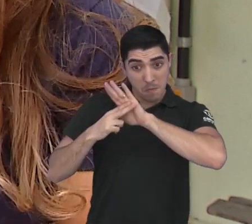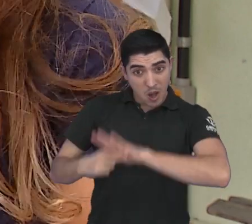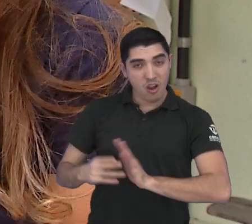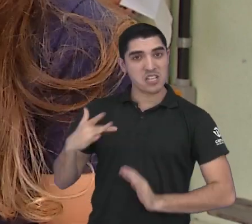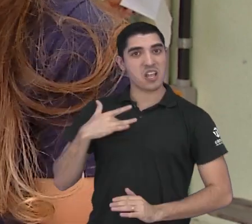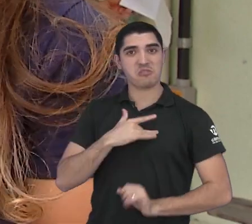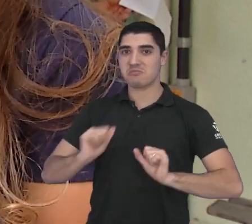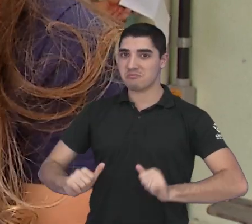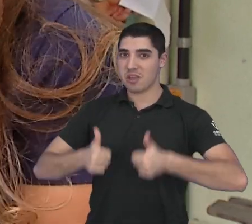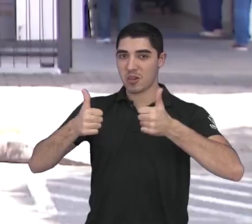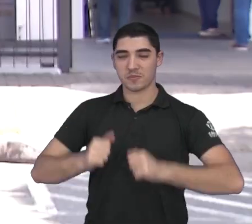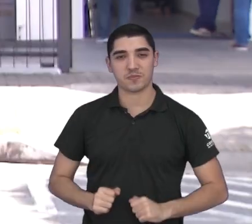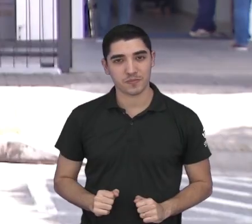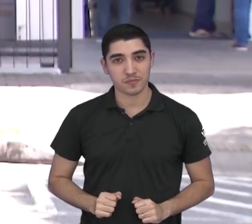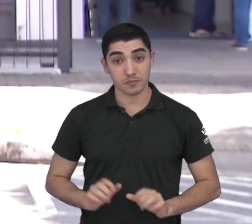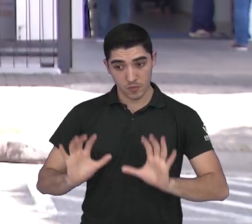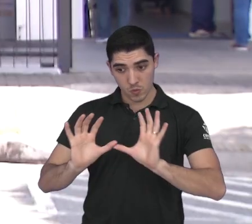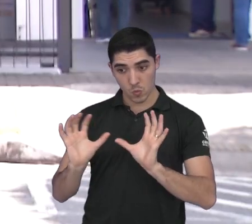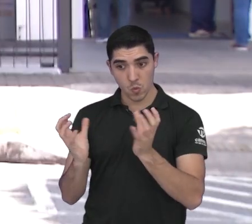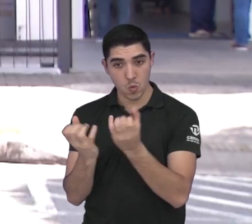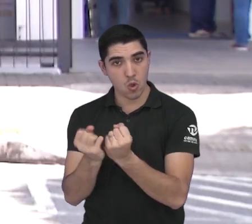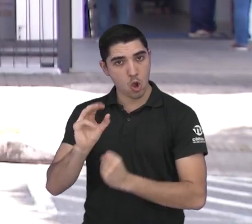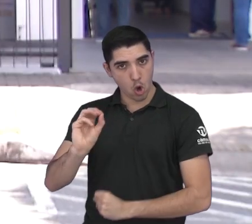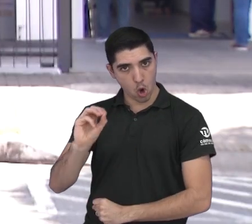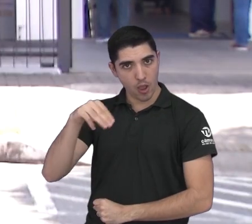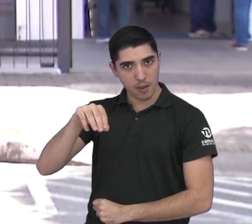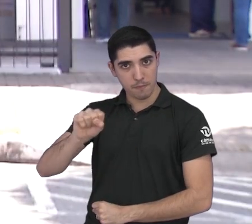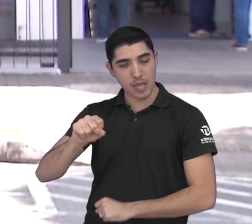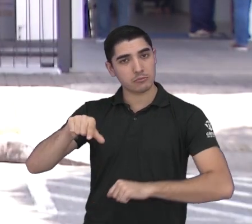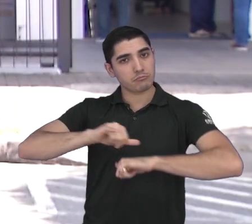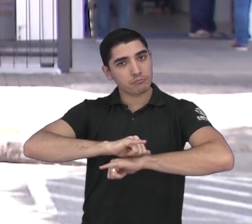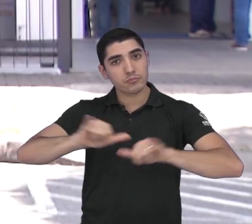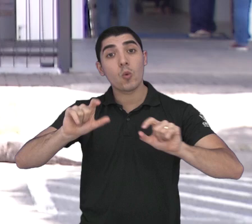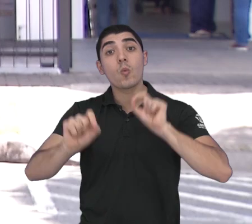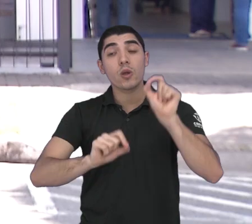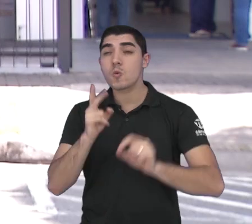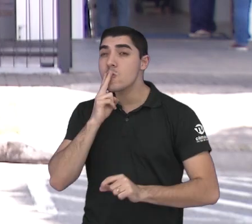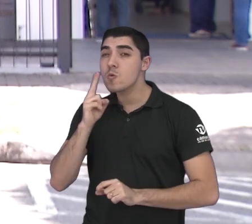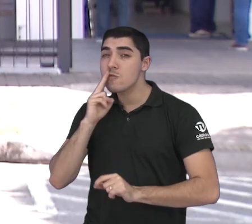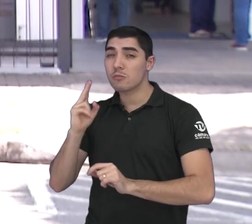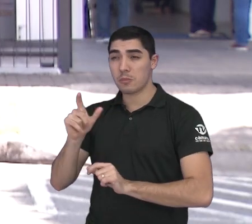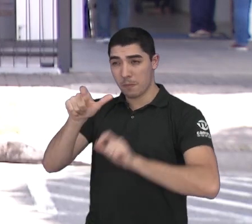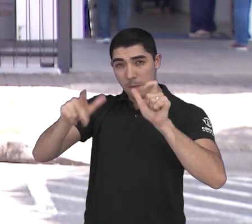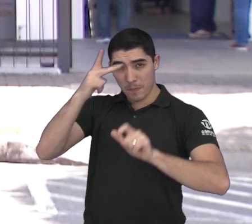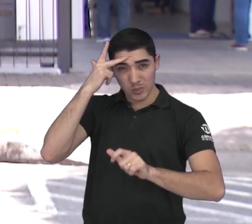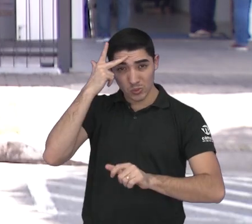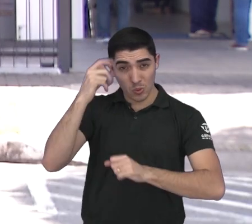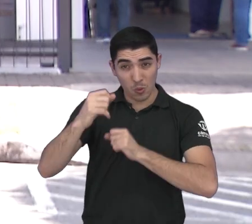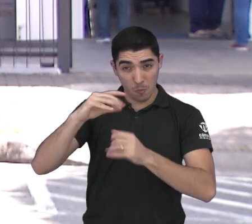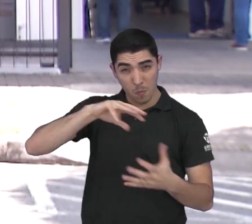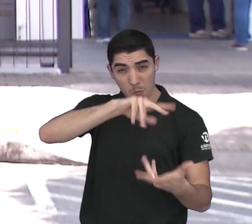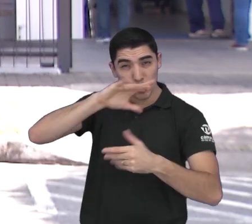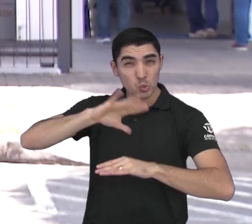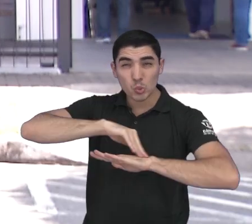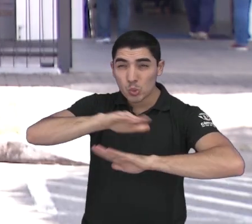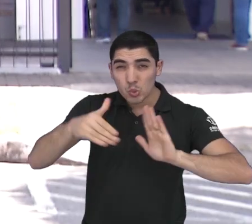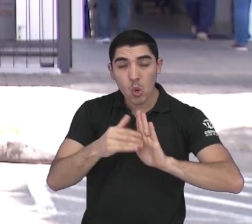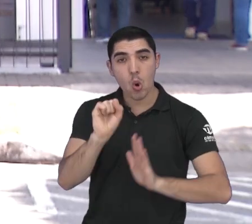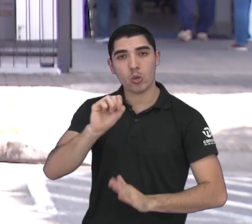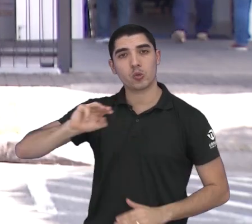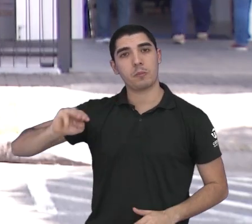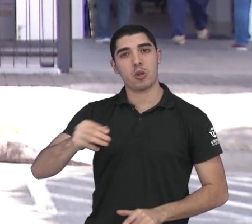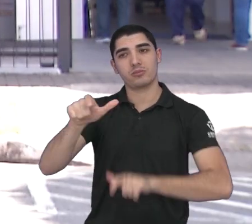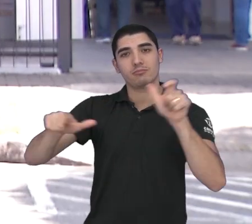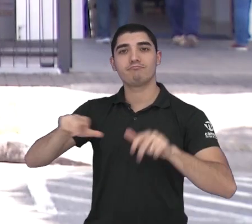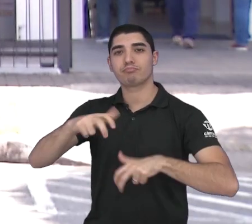que ela decidiu parar de fumar, né? De acordo com a Organização Mundial da Saúde, o tabagismo mata mais de 8 milhões de pessoas por ano em todo o mundo. No